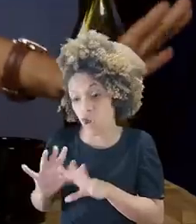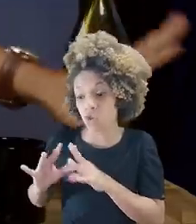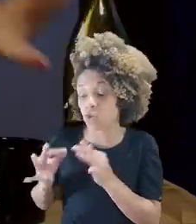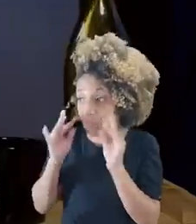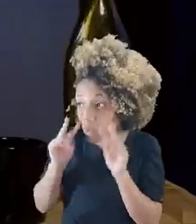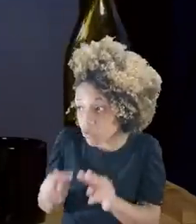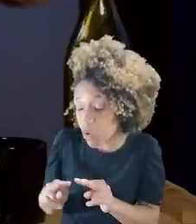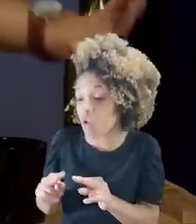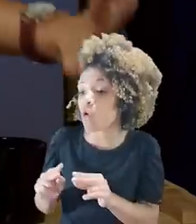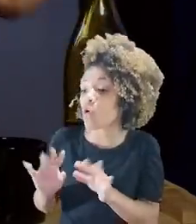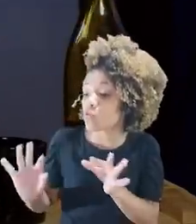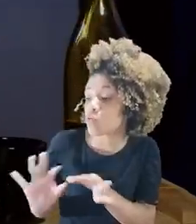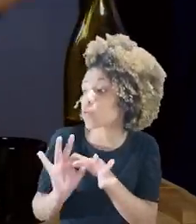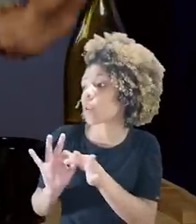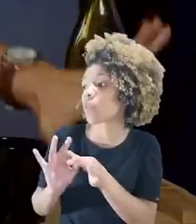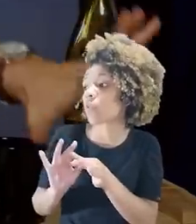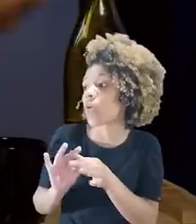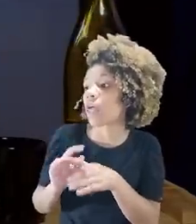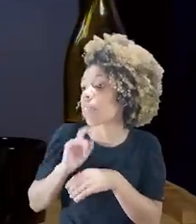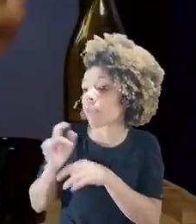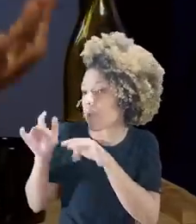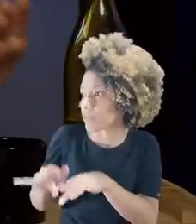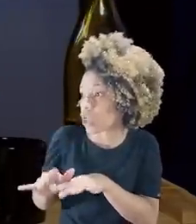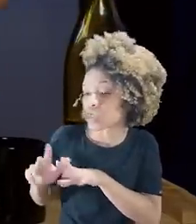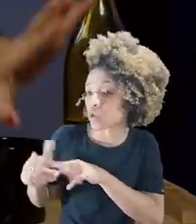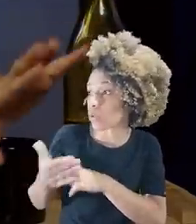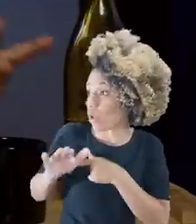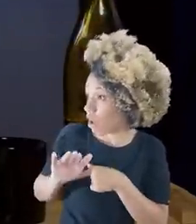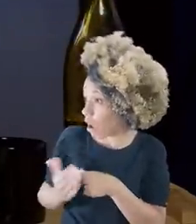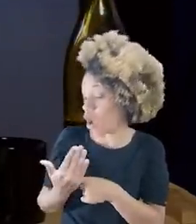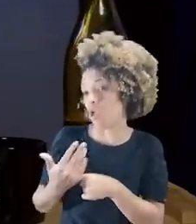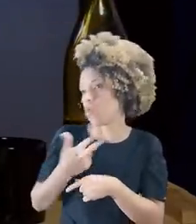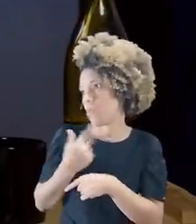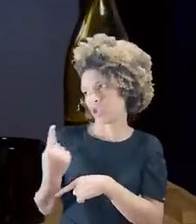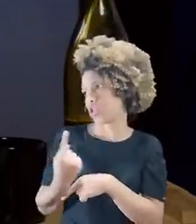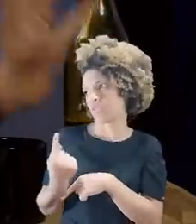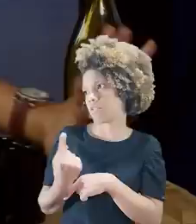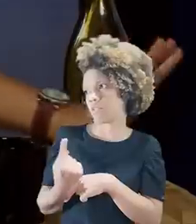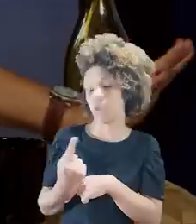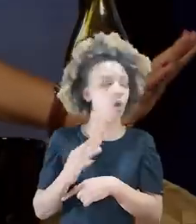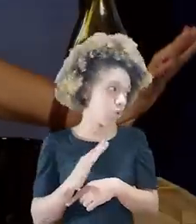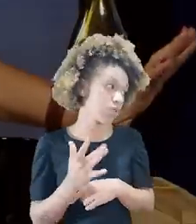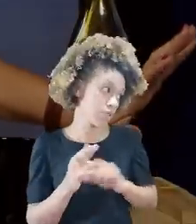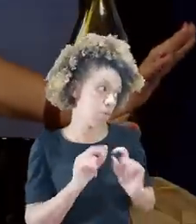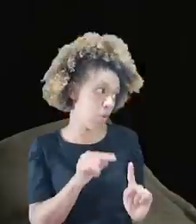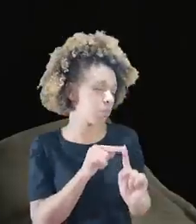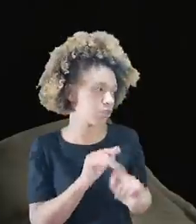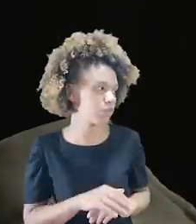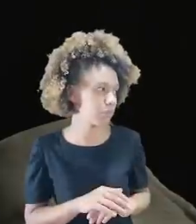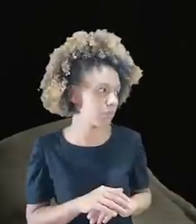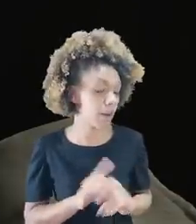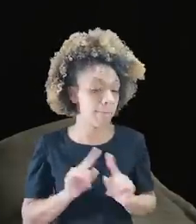cuidada todo mundo está de olho a família inteira conectada ninguém vai abandonar vai todo mundo ajudar V buscar ajuda não pode deixar essa pessoa sozinha concordo isso